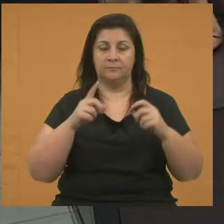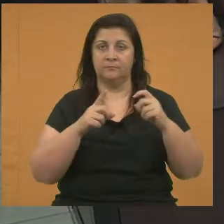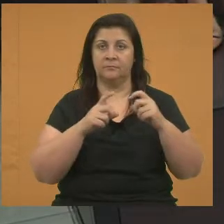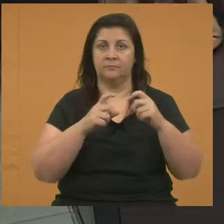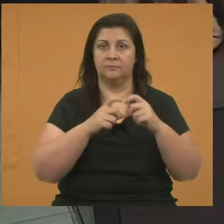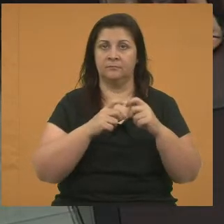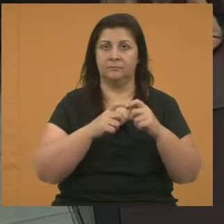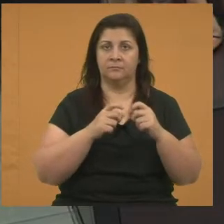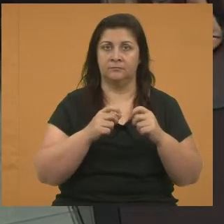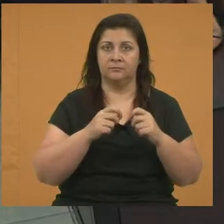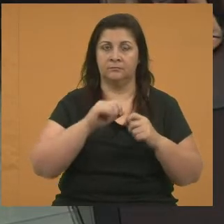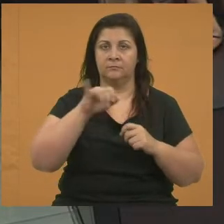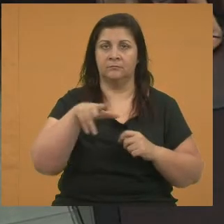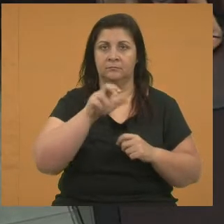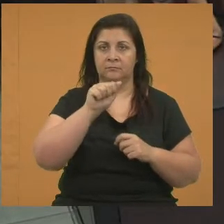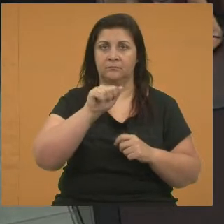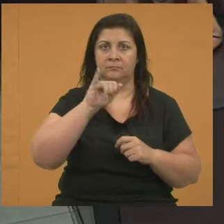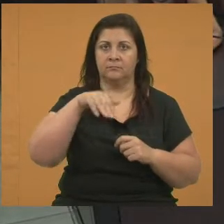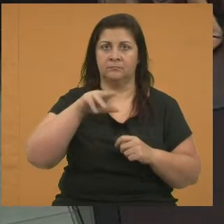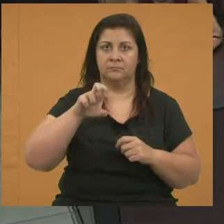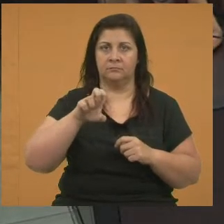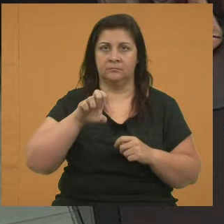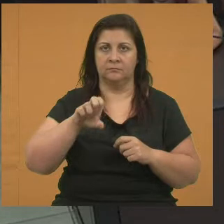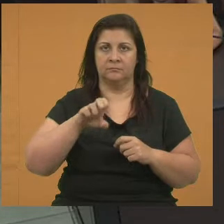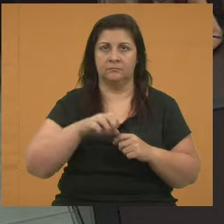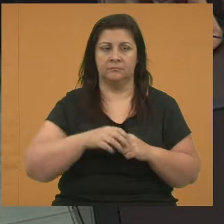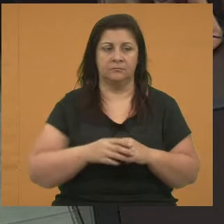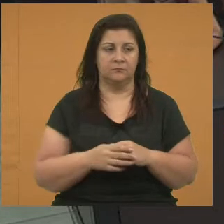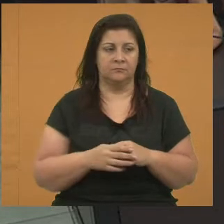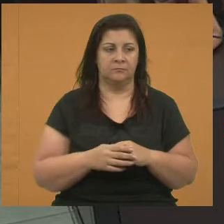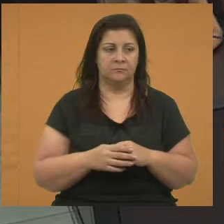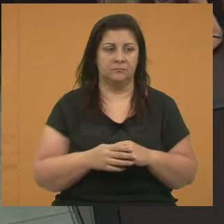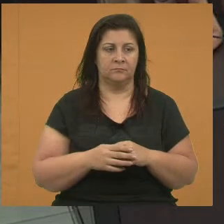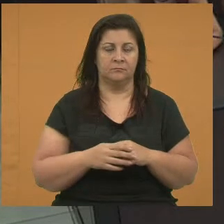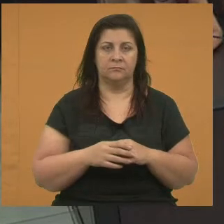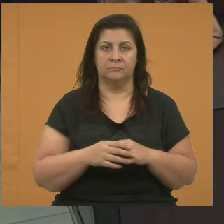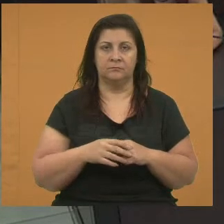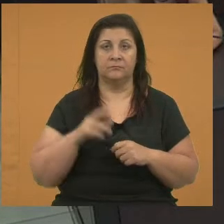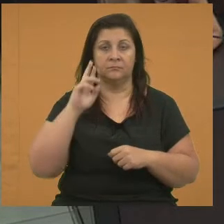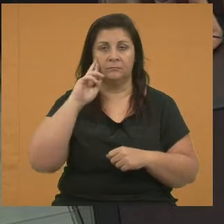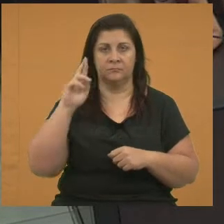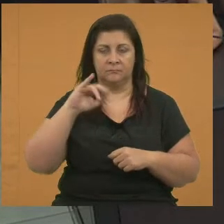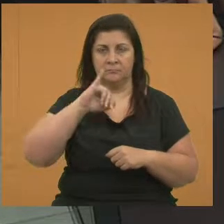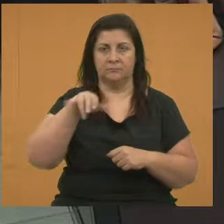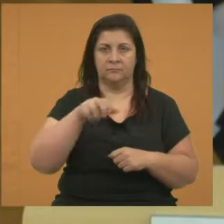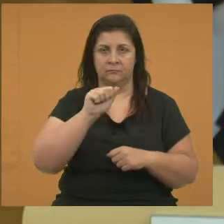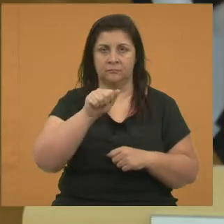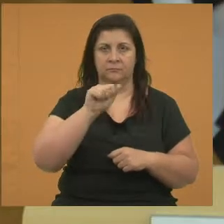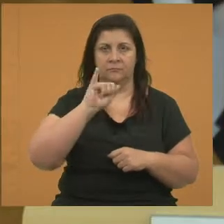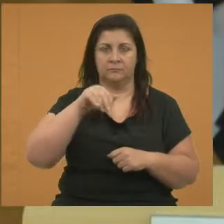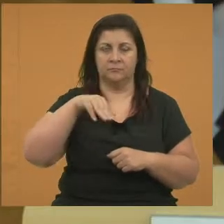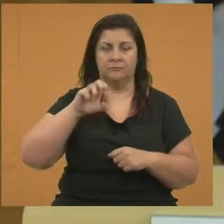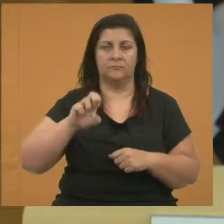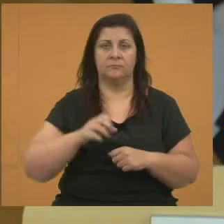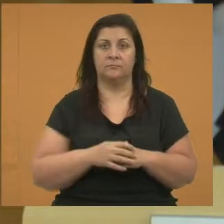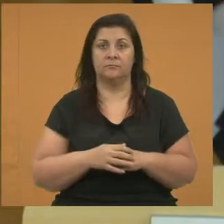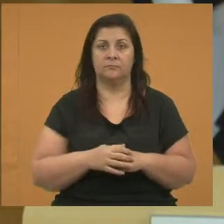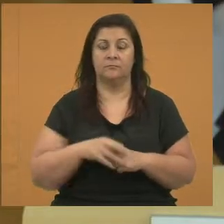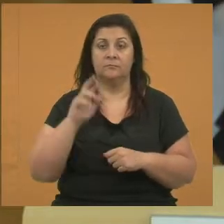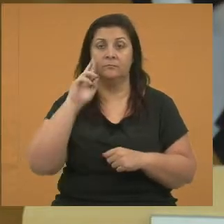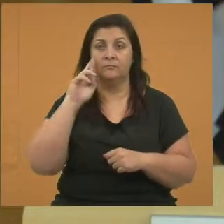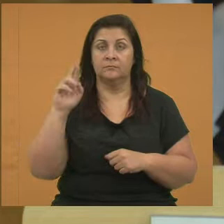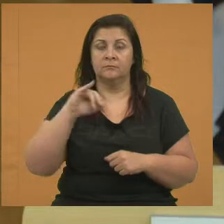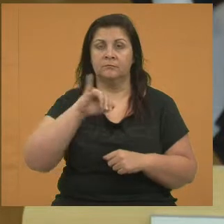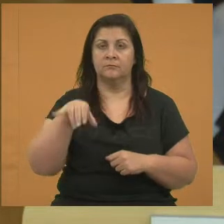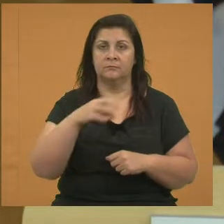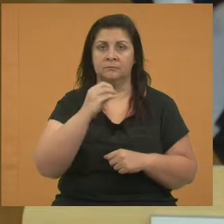Bustamante Fortes, diretor social da Associação Comercial e Industrial de Jacareí; senhor José Moreno Martinez,